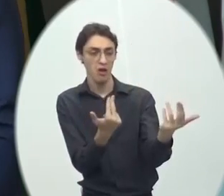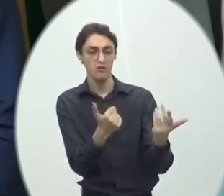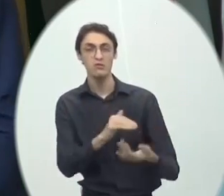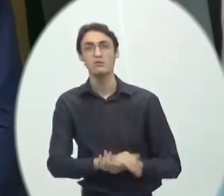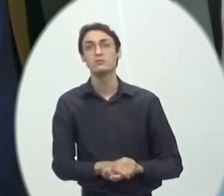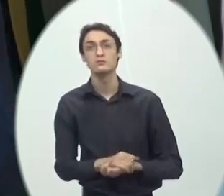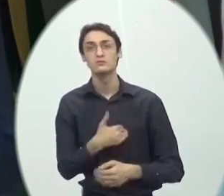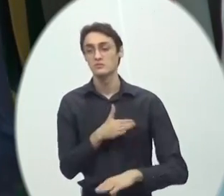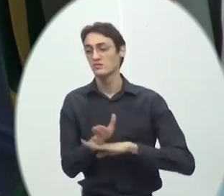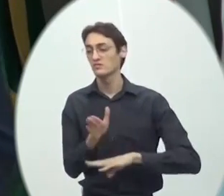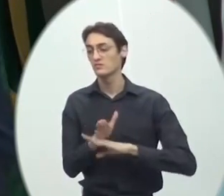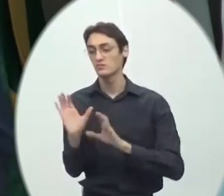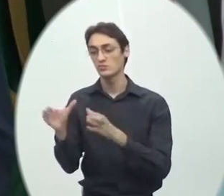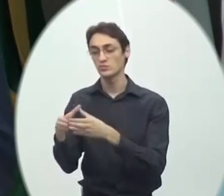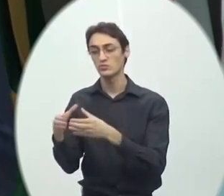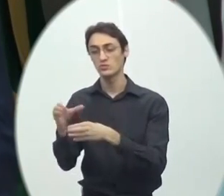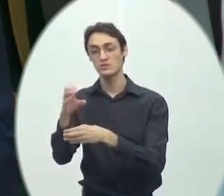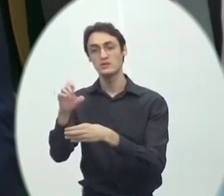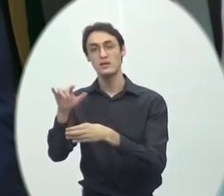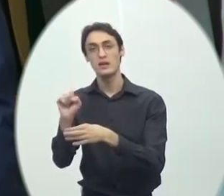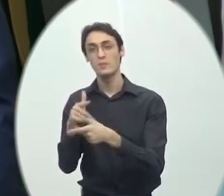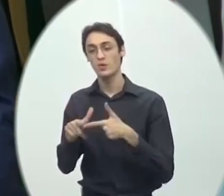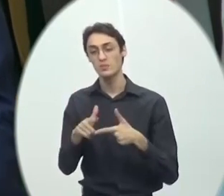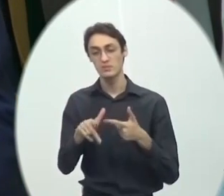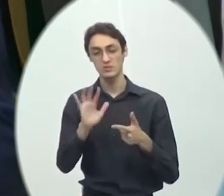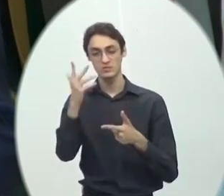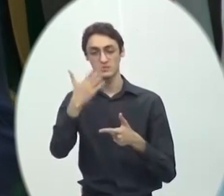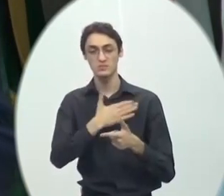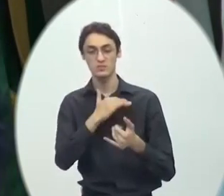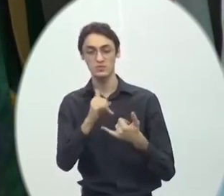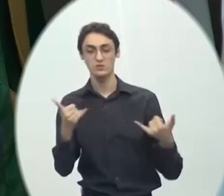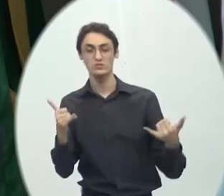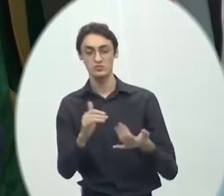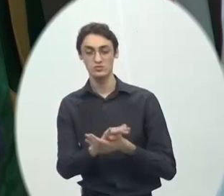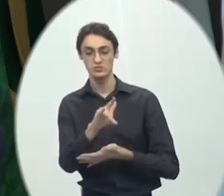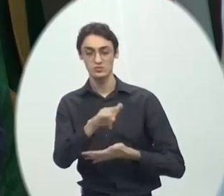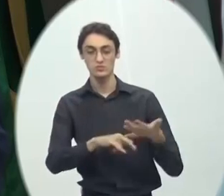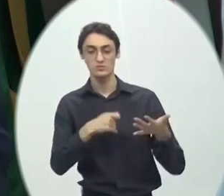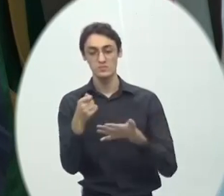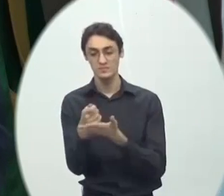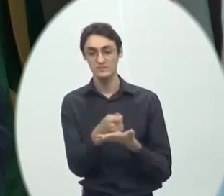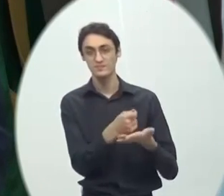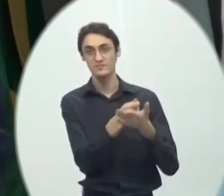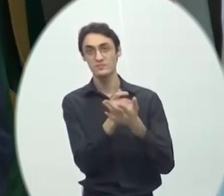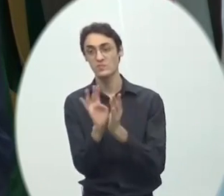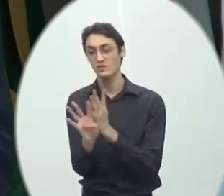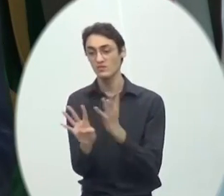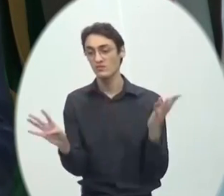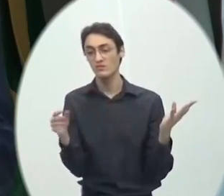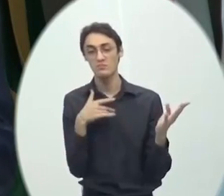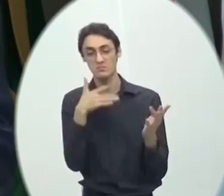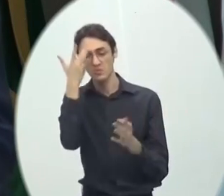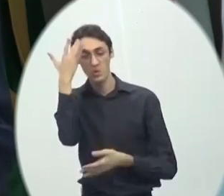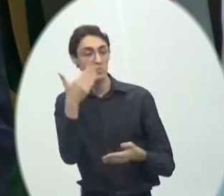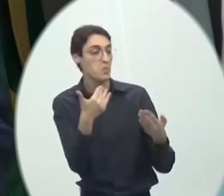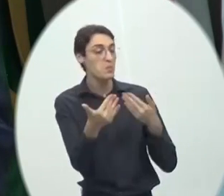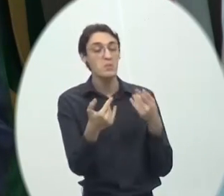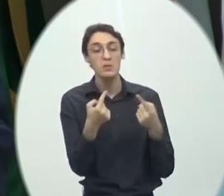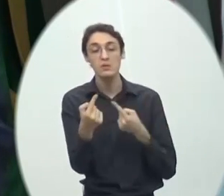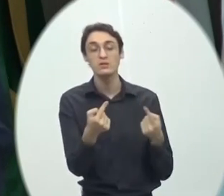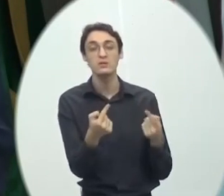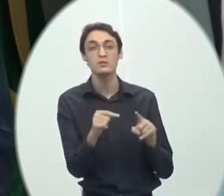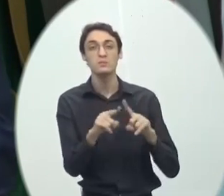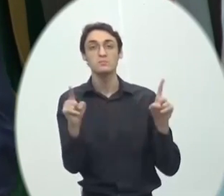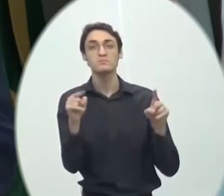Eu estava lá. Fui resolver um problema, uma questão lá na Celesc, e aí estava lá na fila, converso com um, converso com outro e tal.